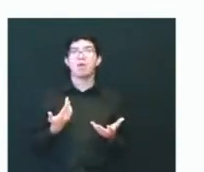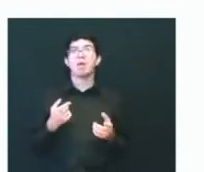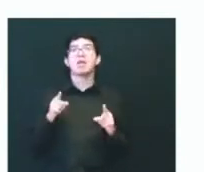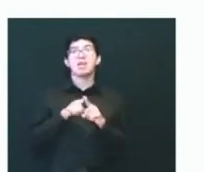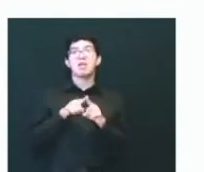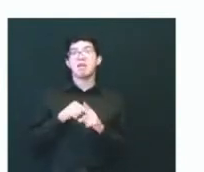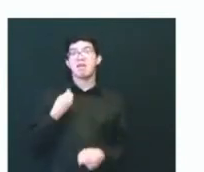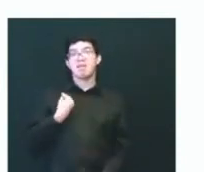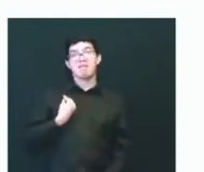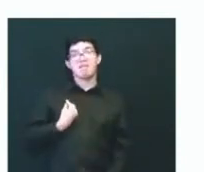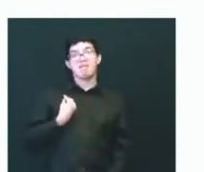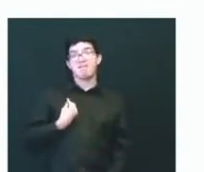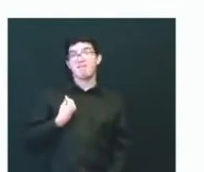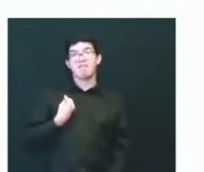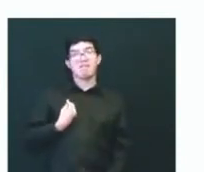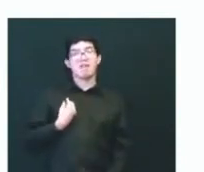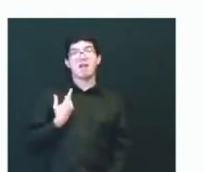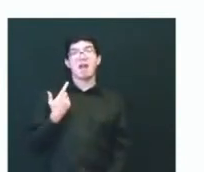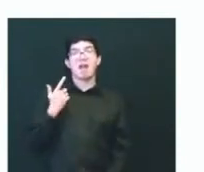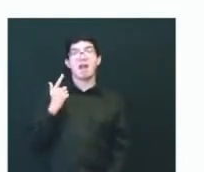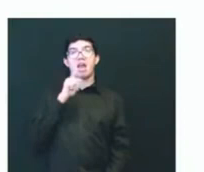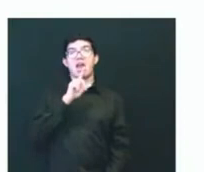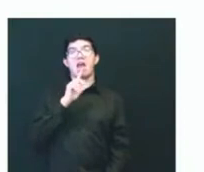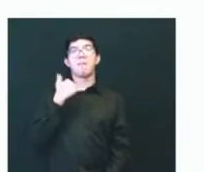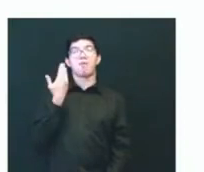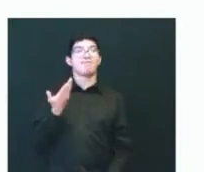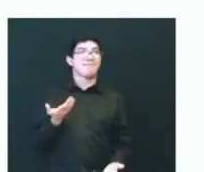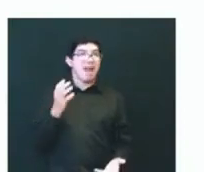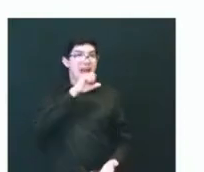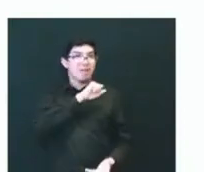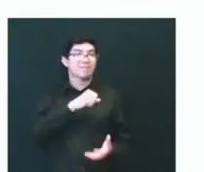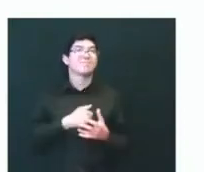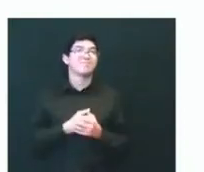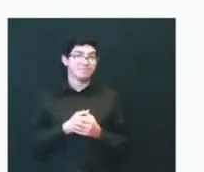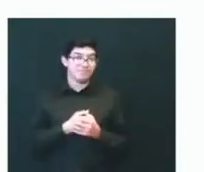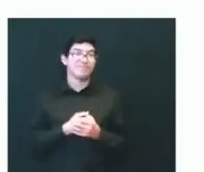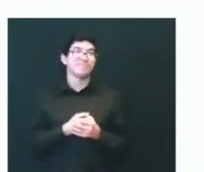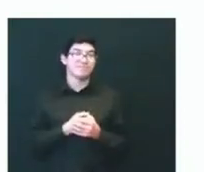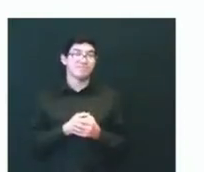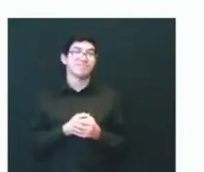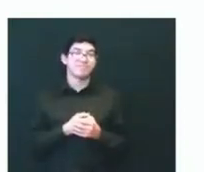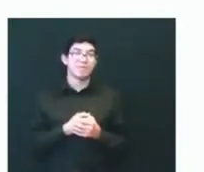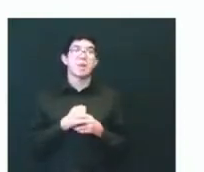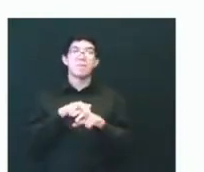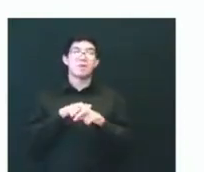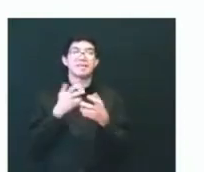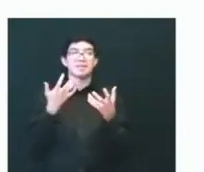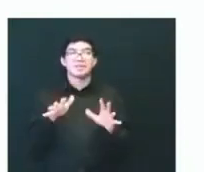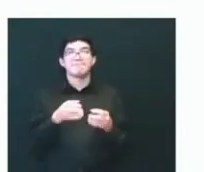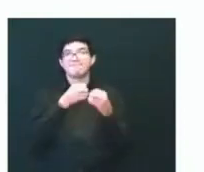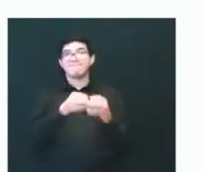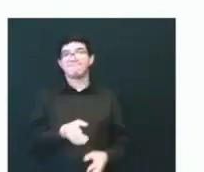nos casos mais graves, e traz pior qualidade de vida, ou seja, tudo que a gente não deseja para um paciente com câncer, né?